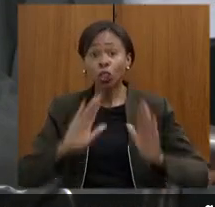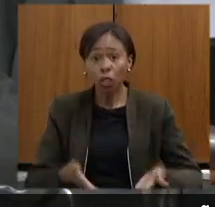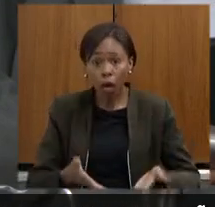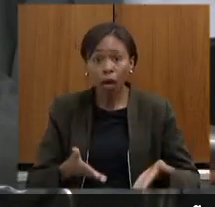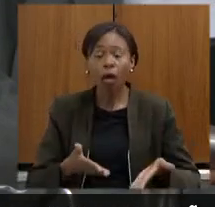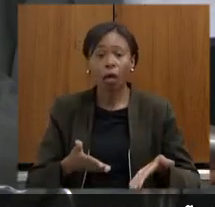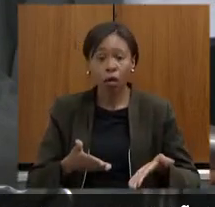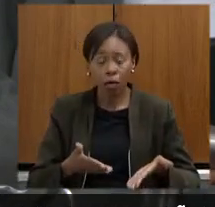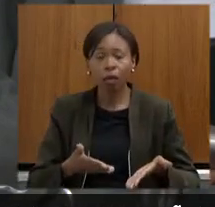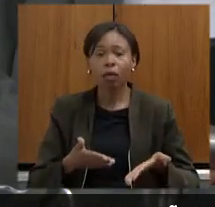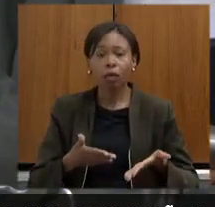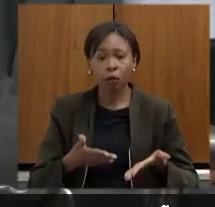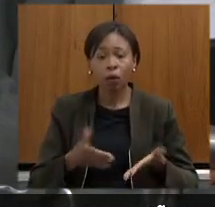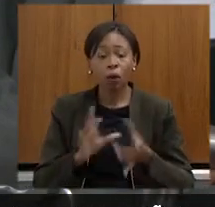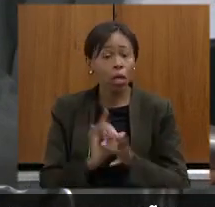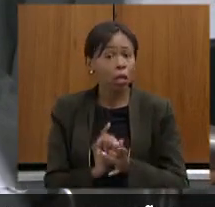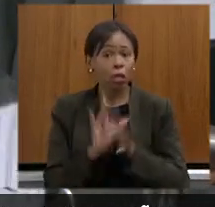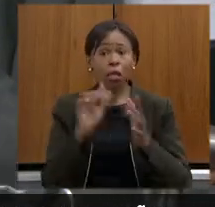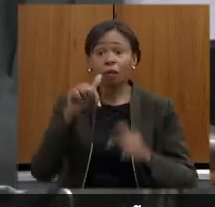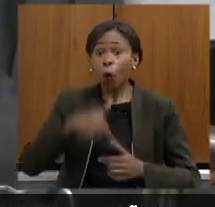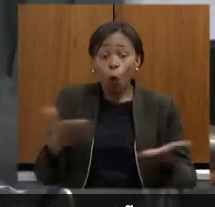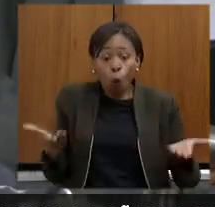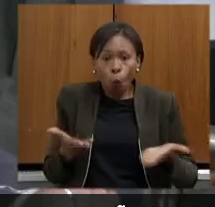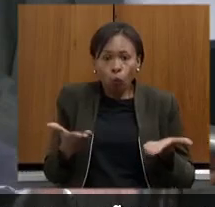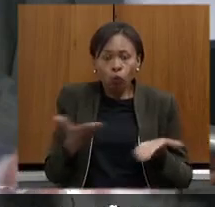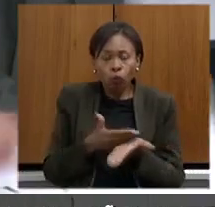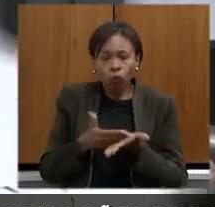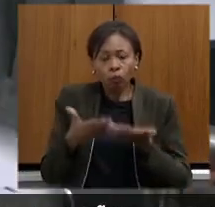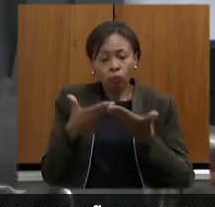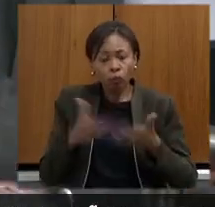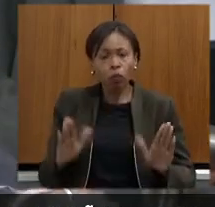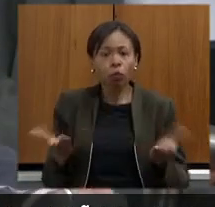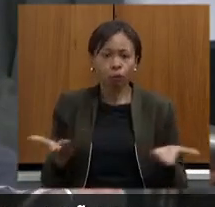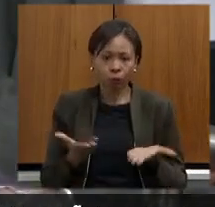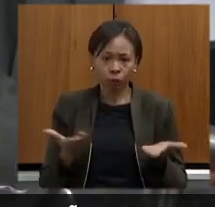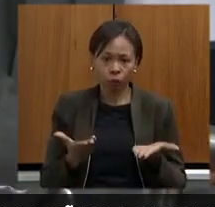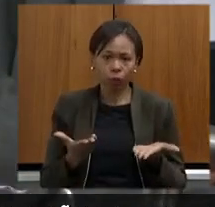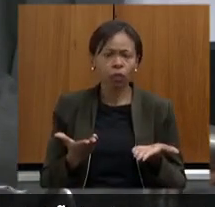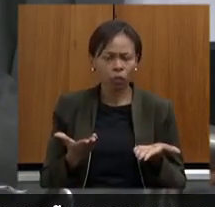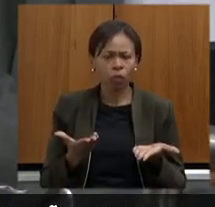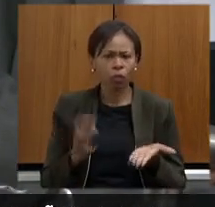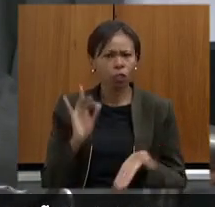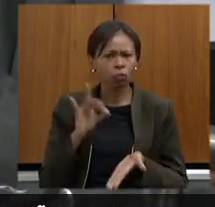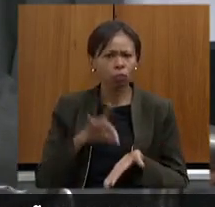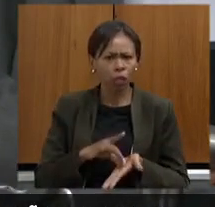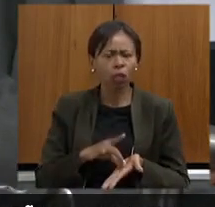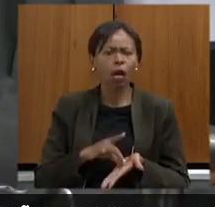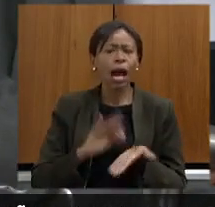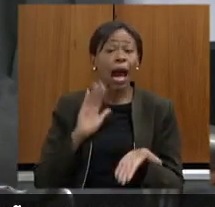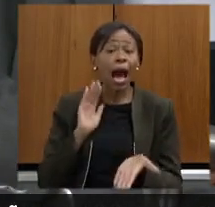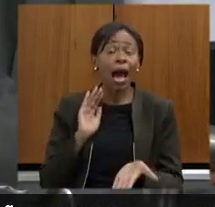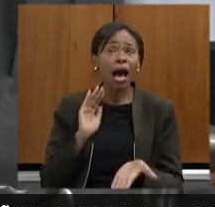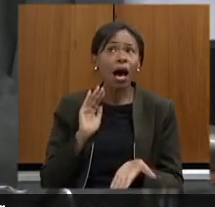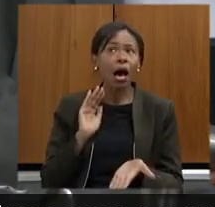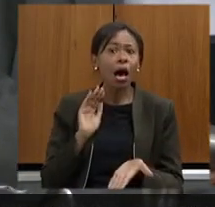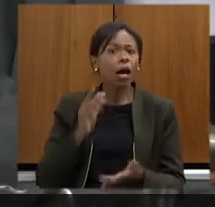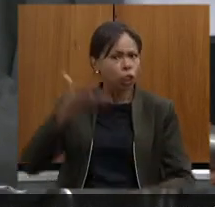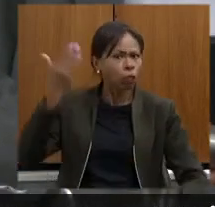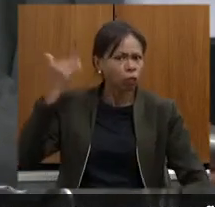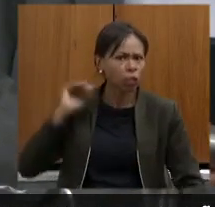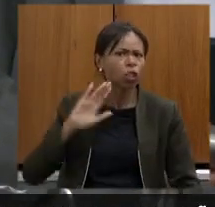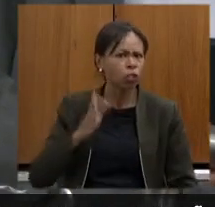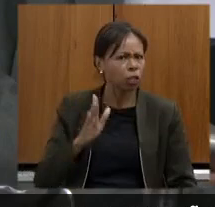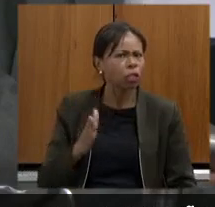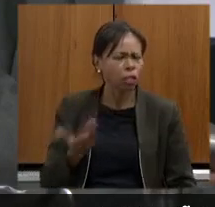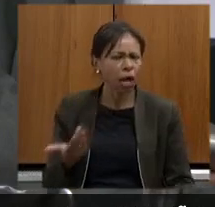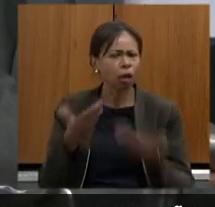deste momento deste dia desta data na verdade a gente poderia dizer que já estamos em vigência até a mais tempo